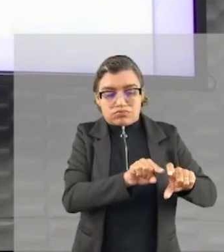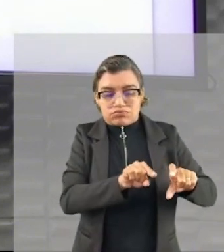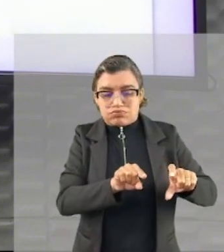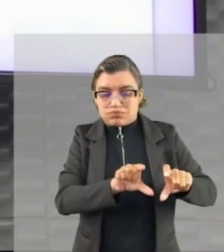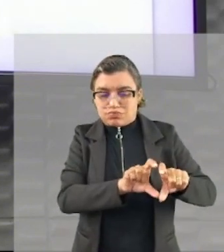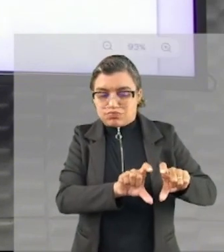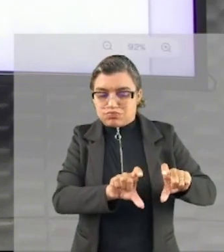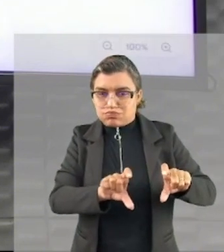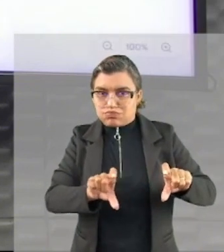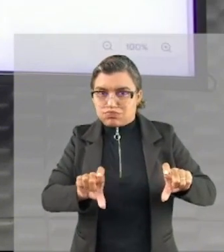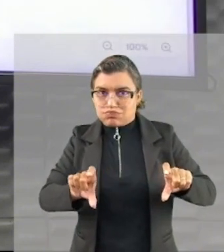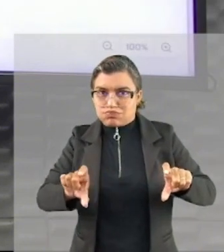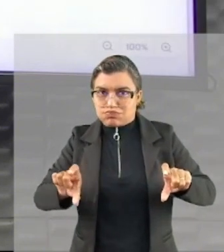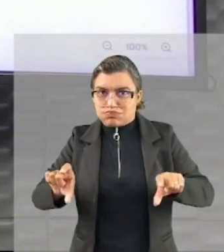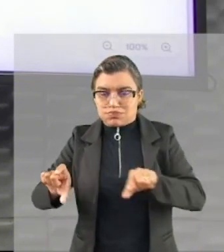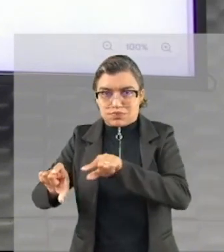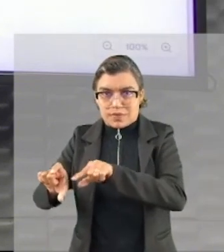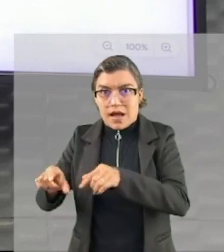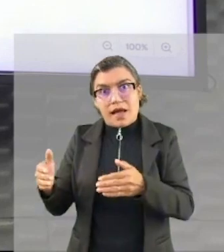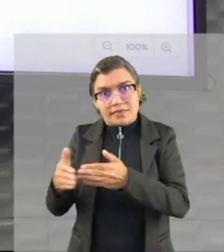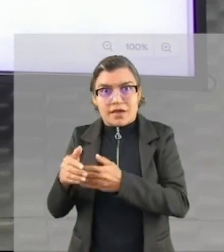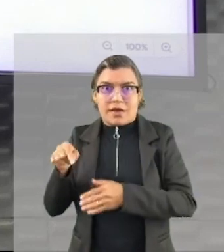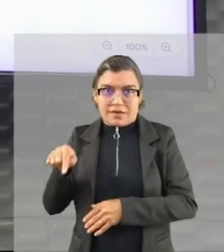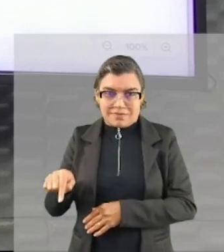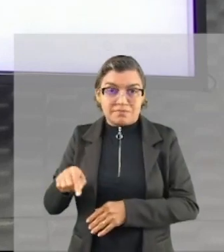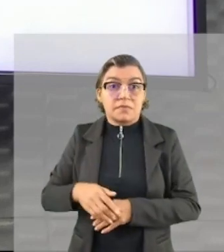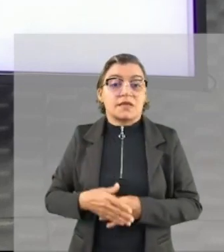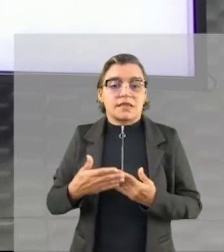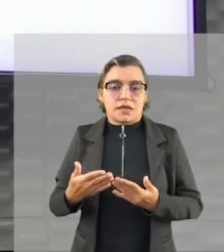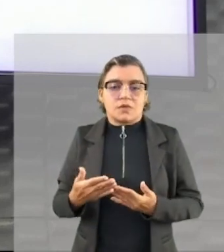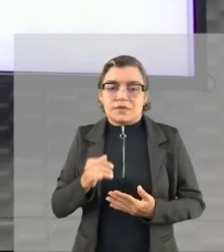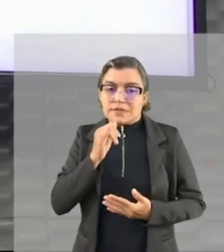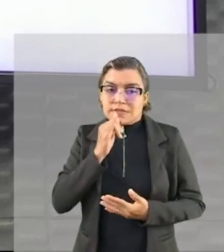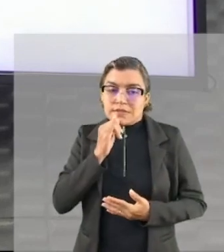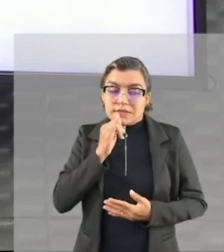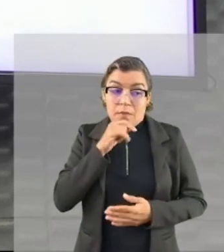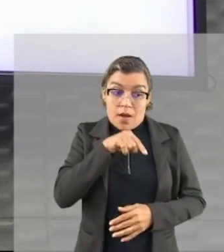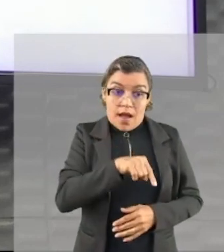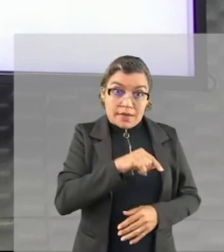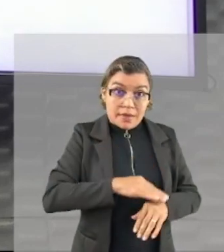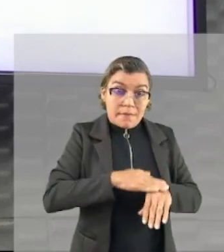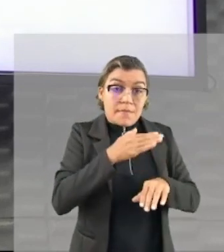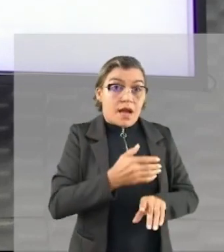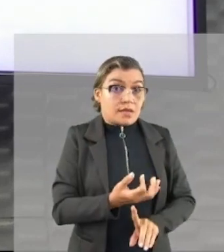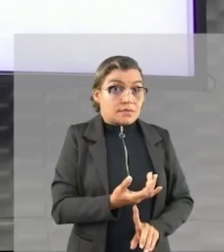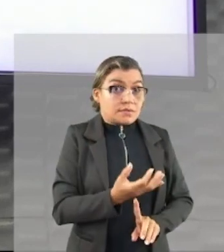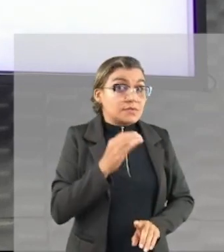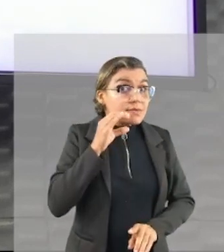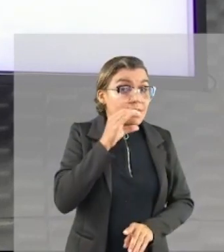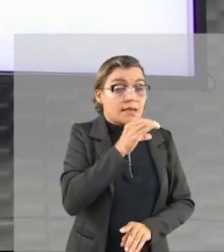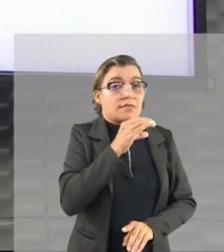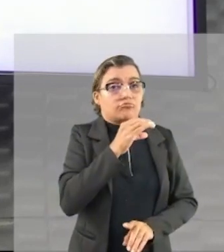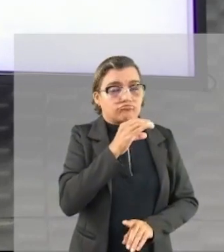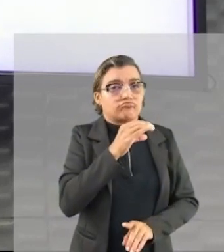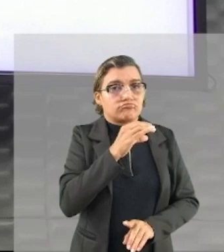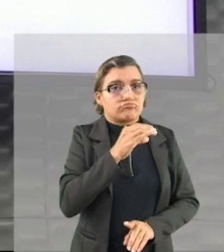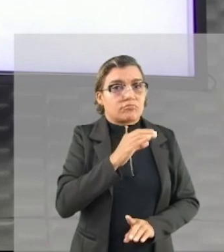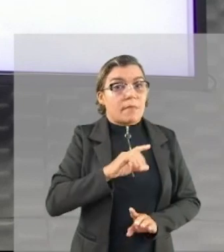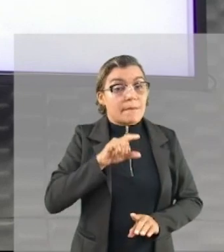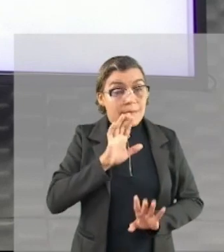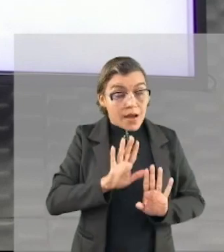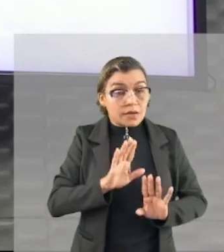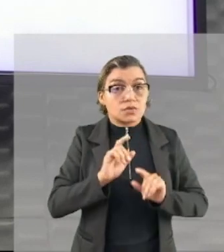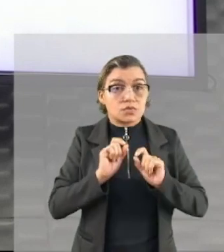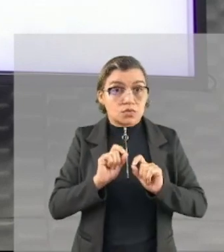Claro que não vai ficar tão quente quanto a extremidade que está próxima da chama do maçarico, mas